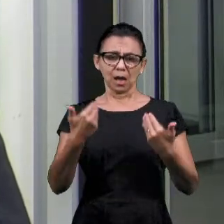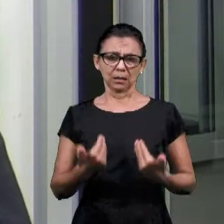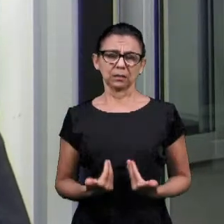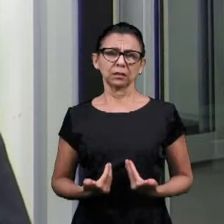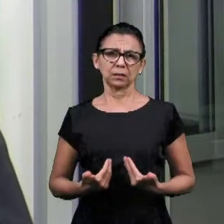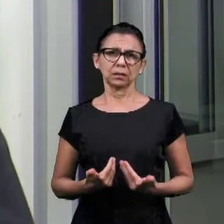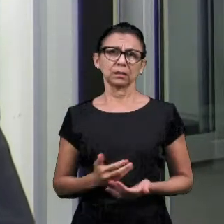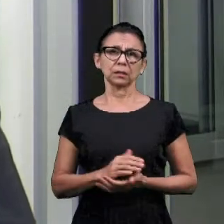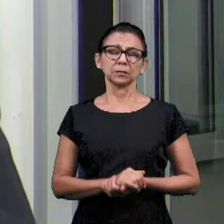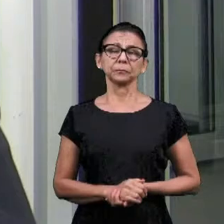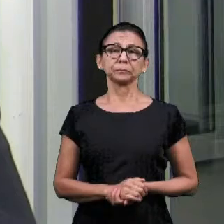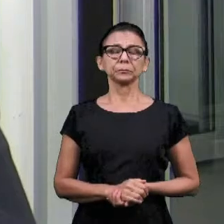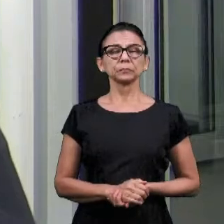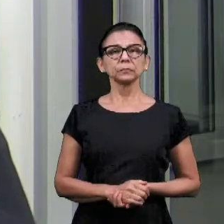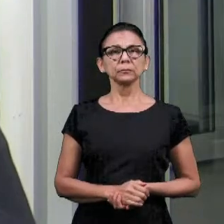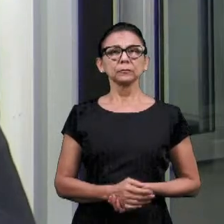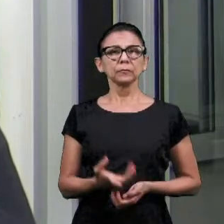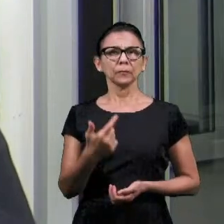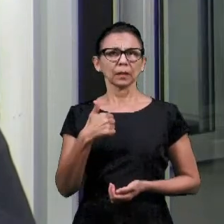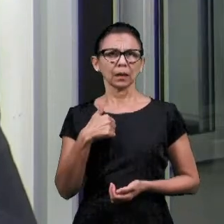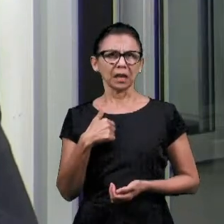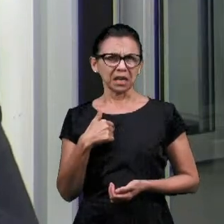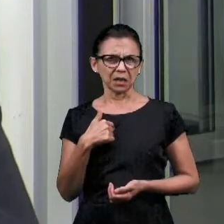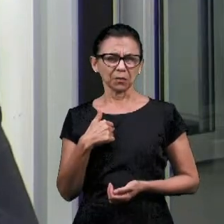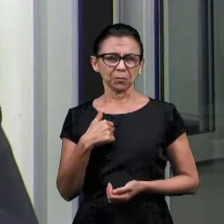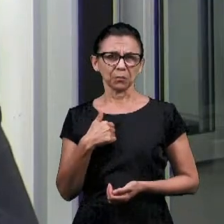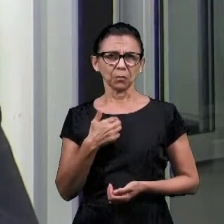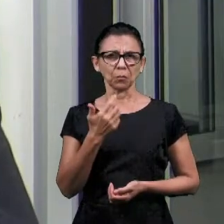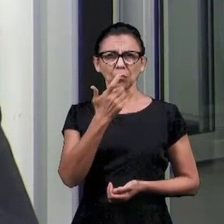dos outros pastores que passou por aqui, já não somos